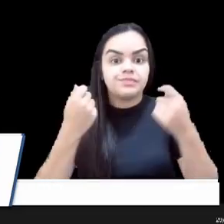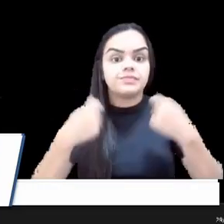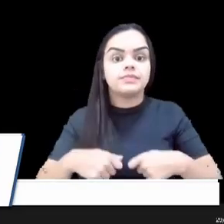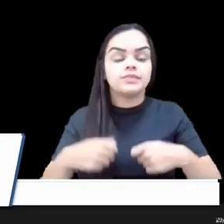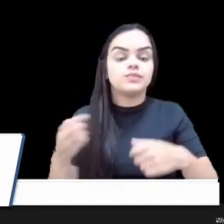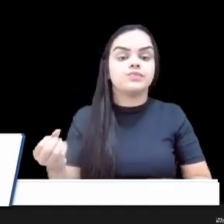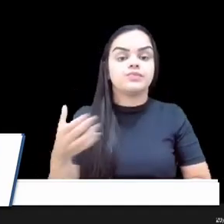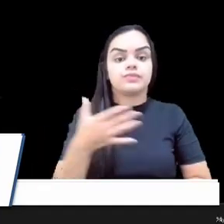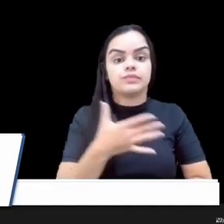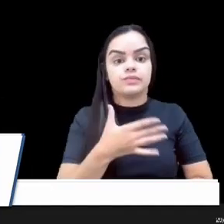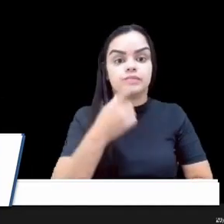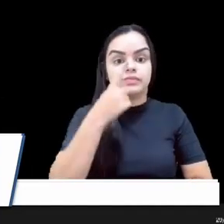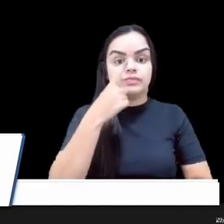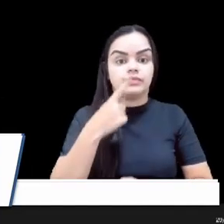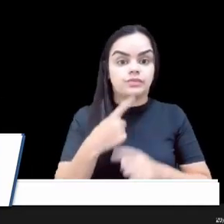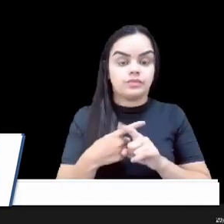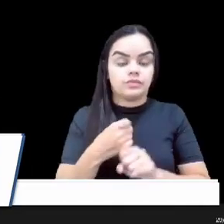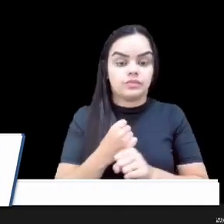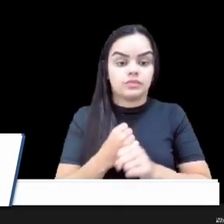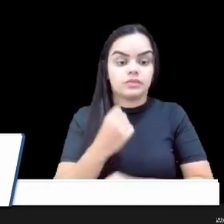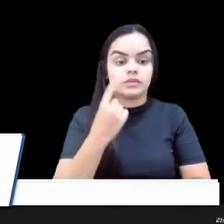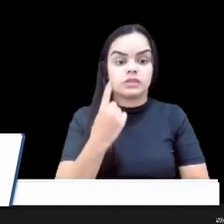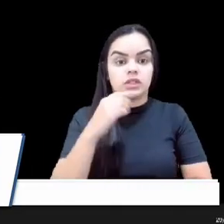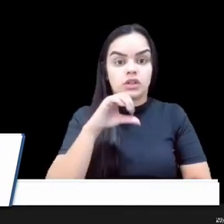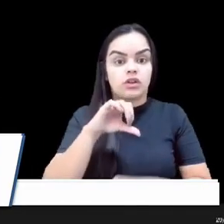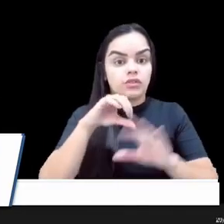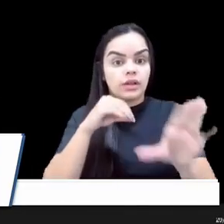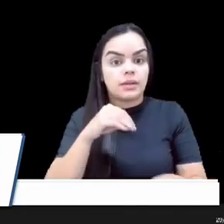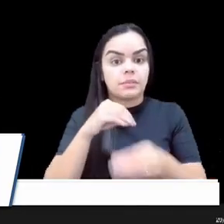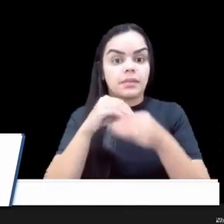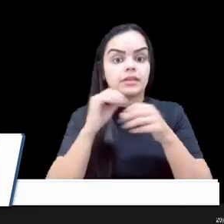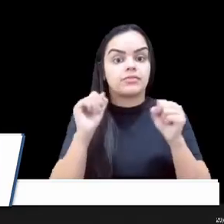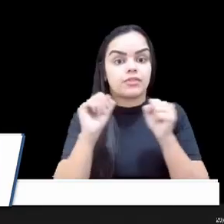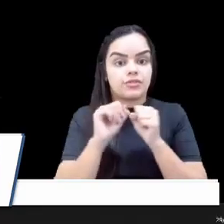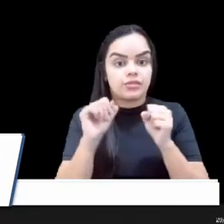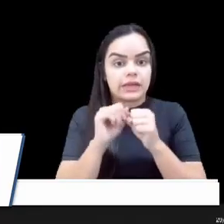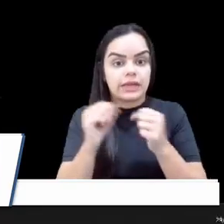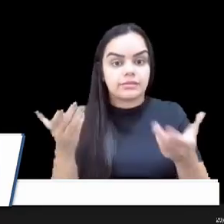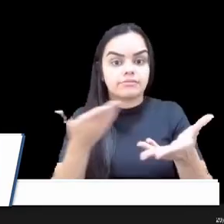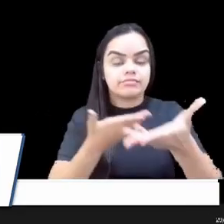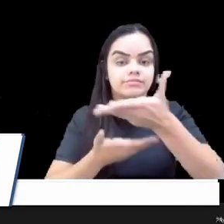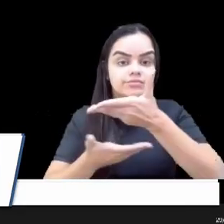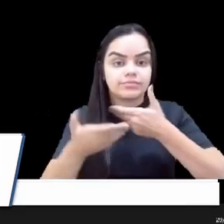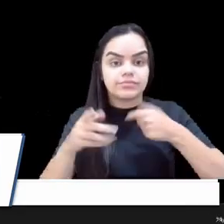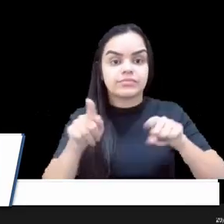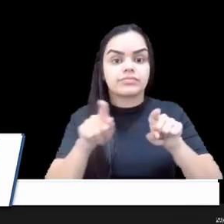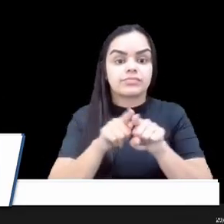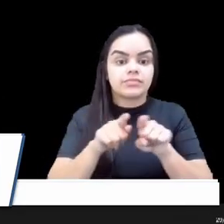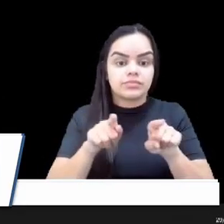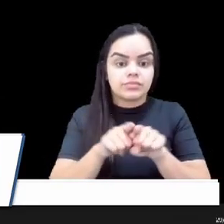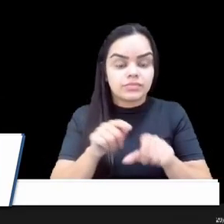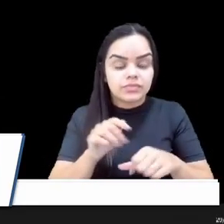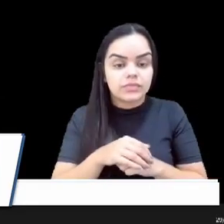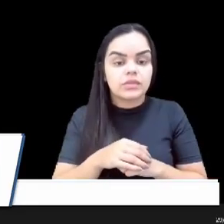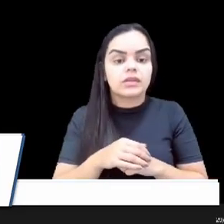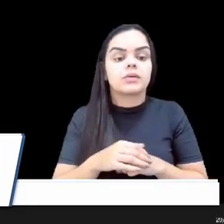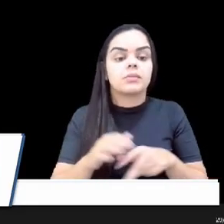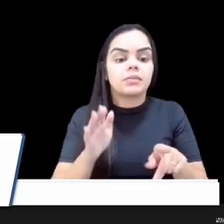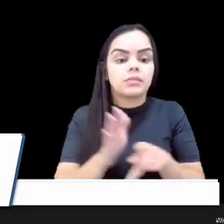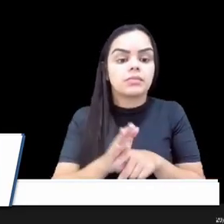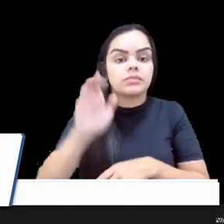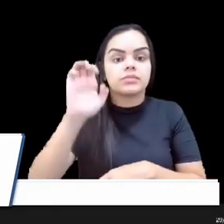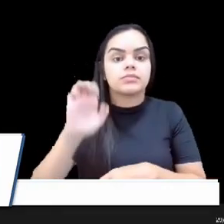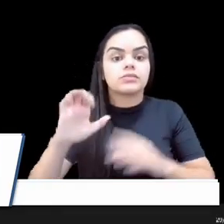vez por ano. 19 emendas foram feitas na tramitação dessa medida provisória de membros do Partido dos Trabalhadores e da esquerda, todos pedindo